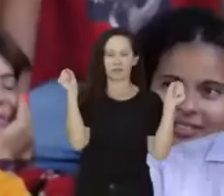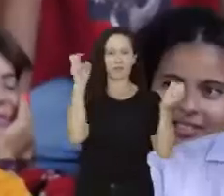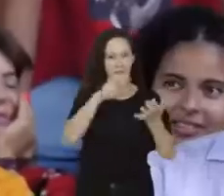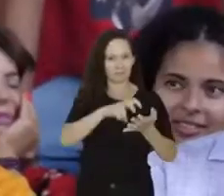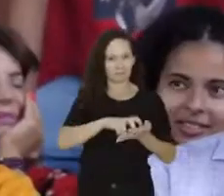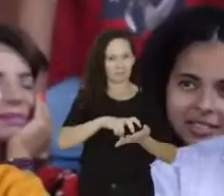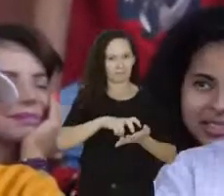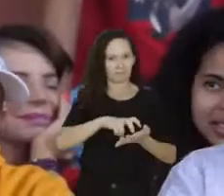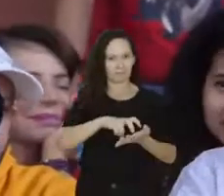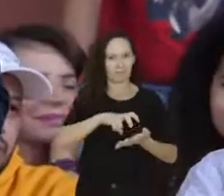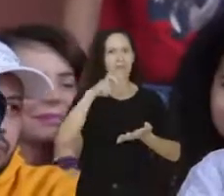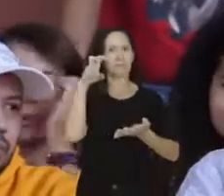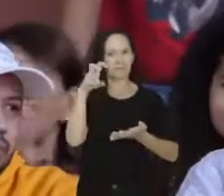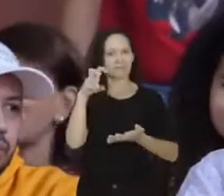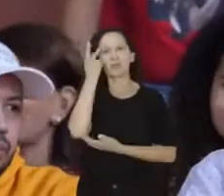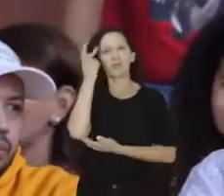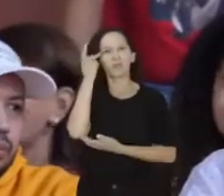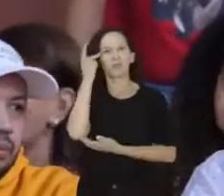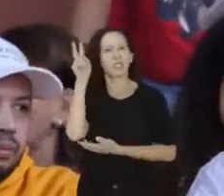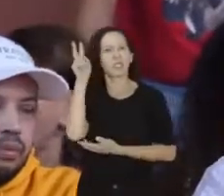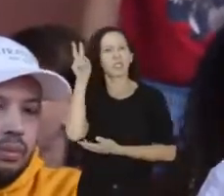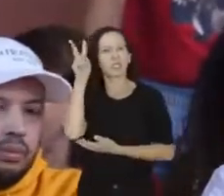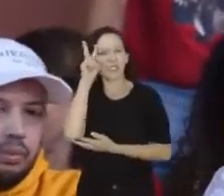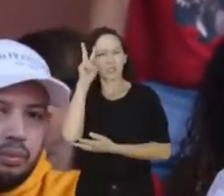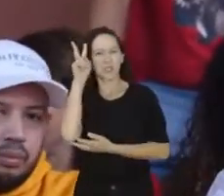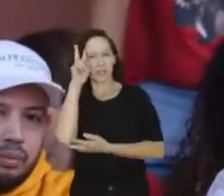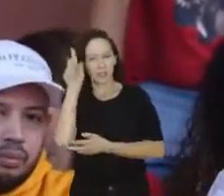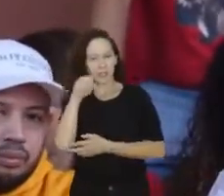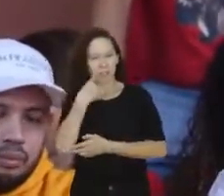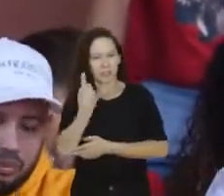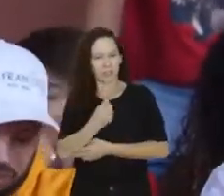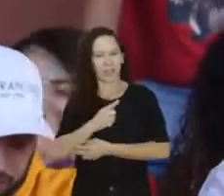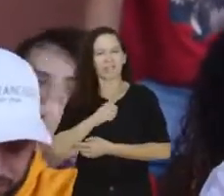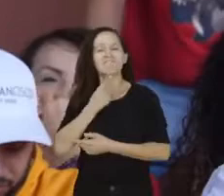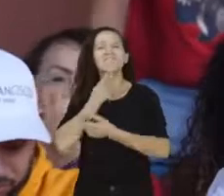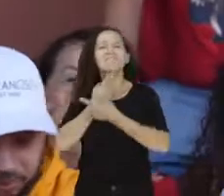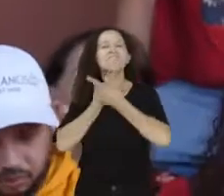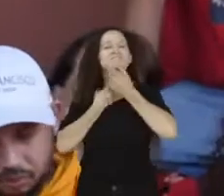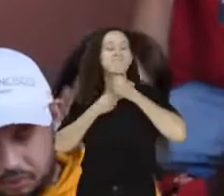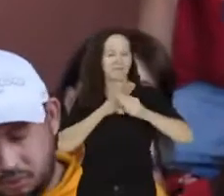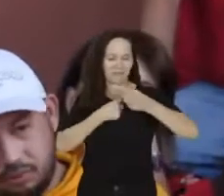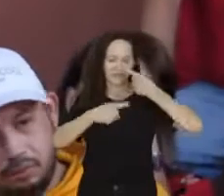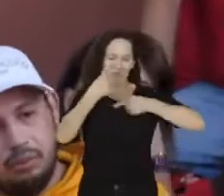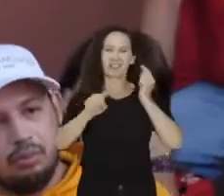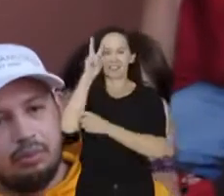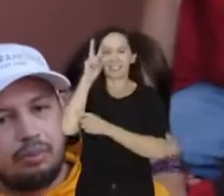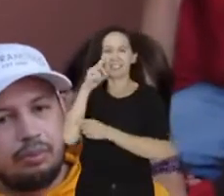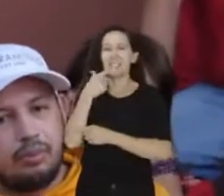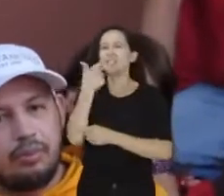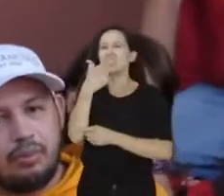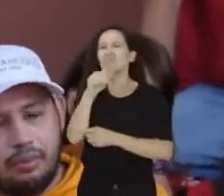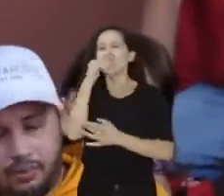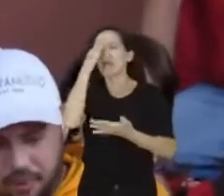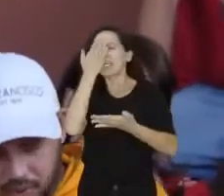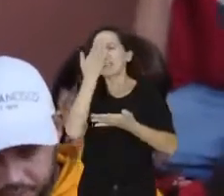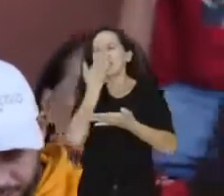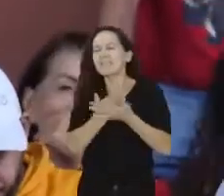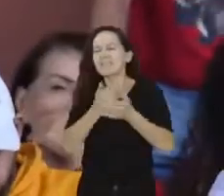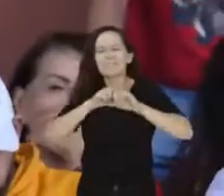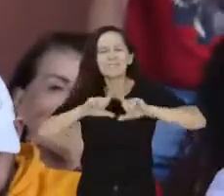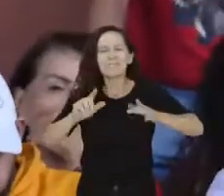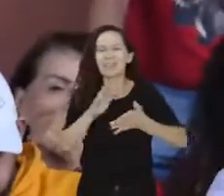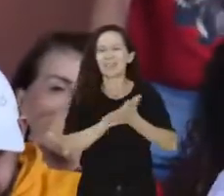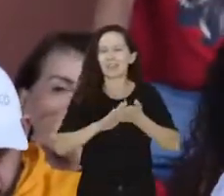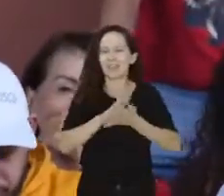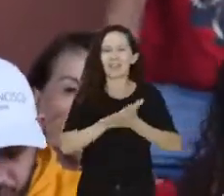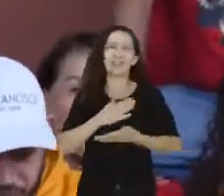normalmente uma segunda-feira, que é sempre o dia pior para a gente levantar, se vocês não estiverem acreditando em ninguém, ah, eu não gosto